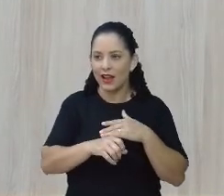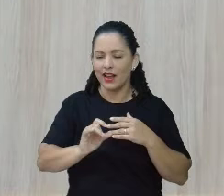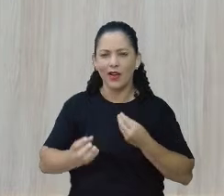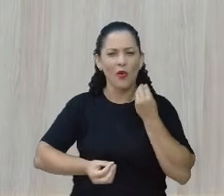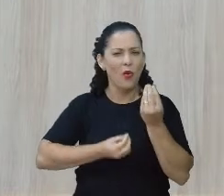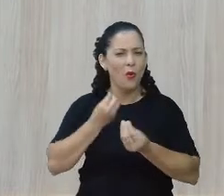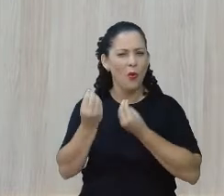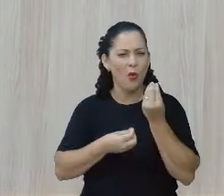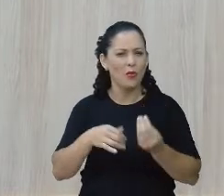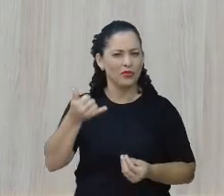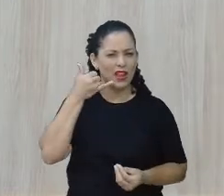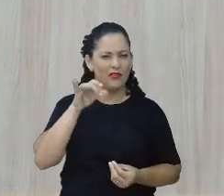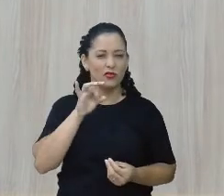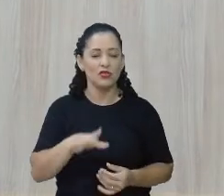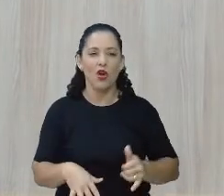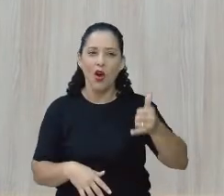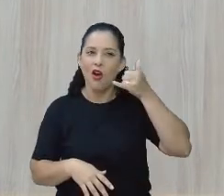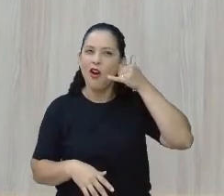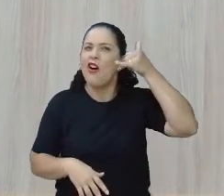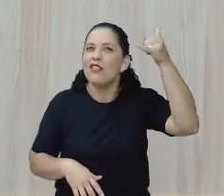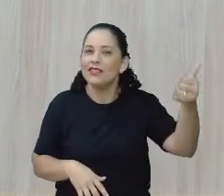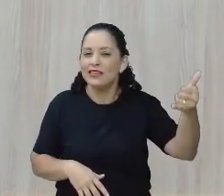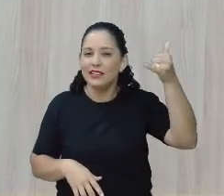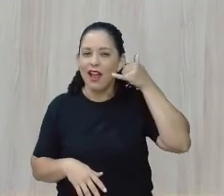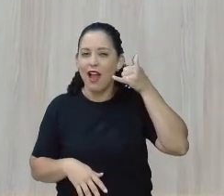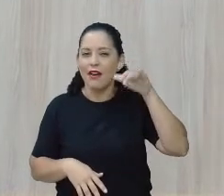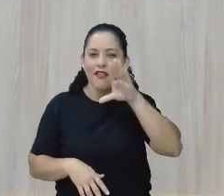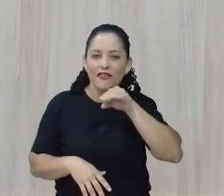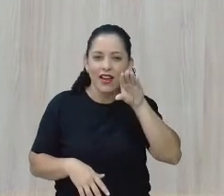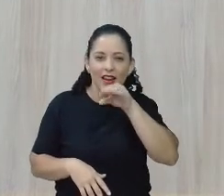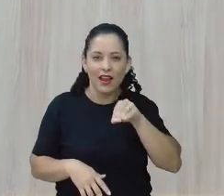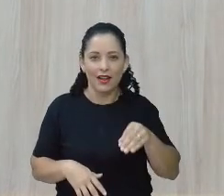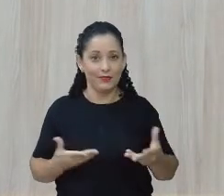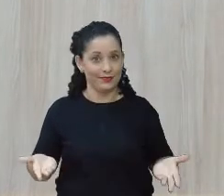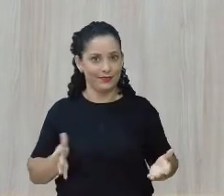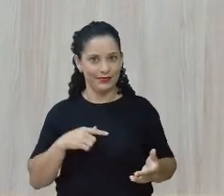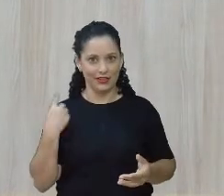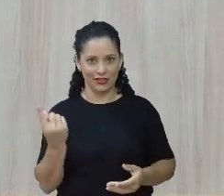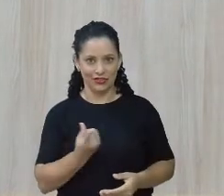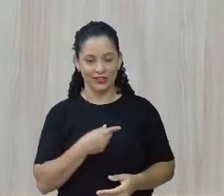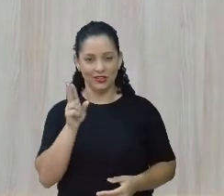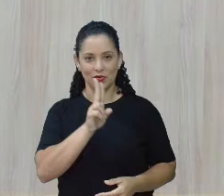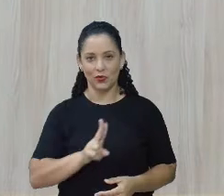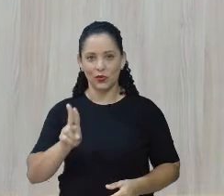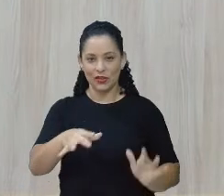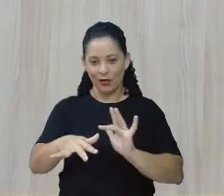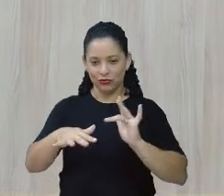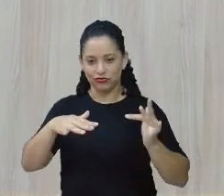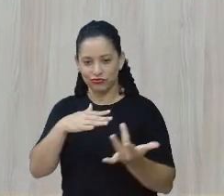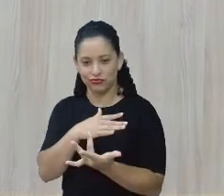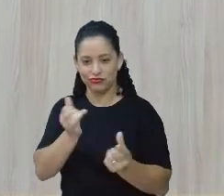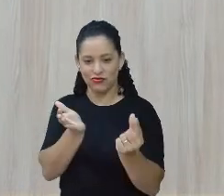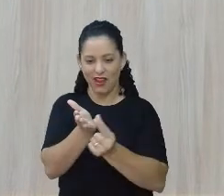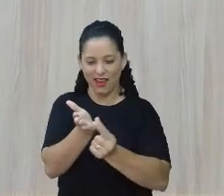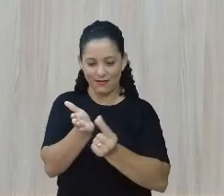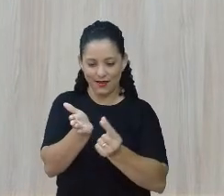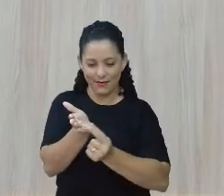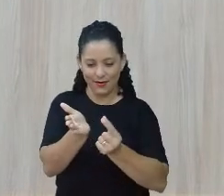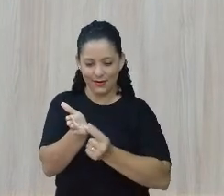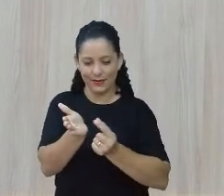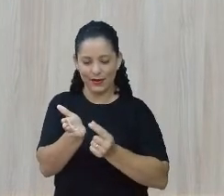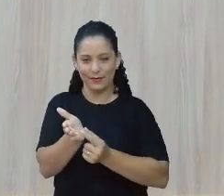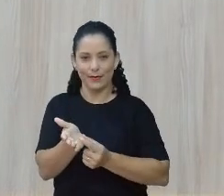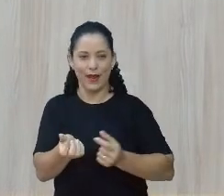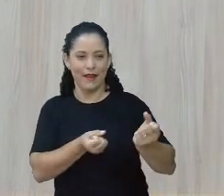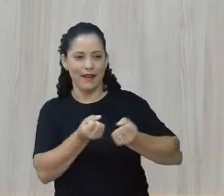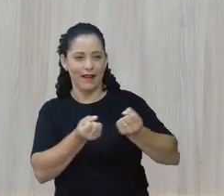telefone que só liga? A gente que está acostumado a utilizar tantas redes sociais, tantos apps, né? App para se locomover,